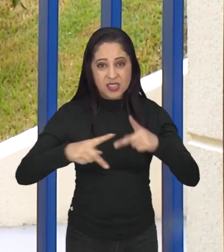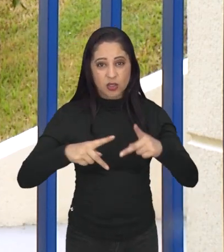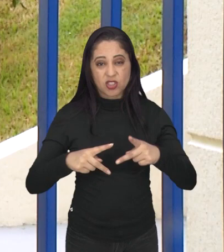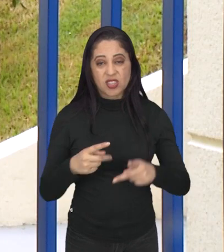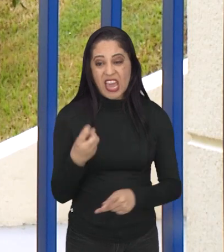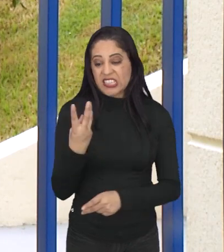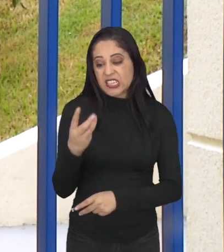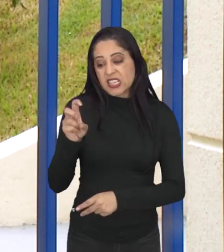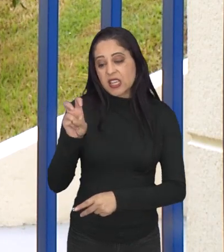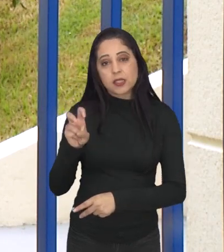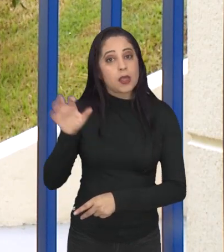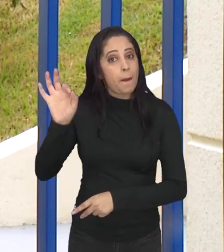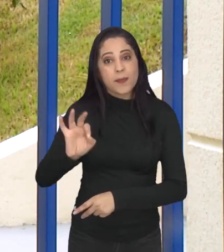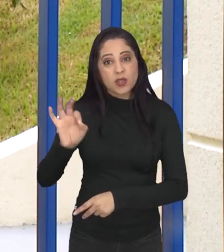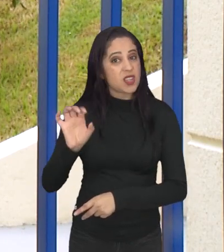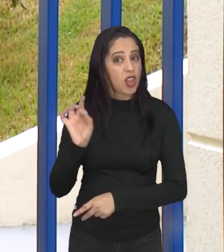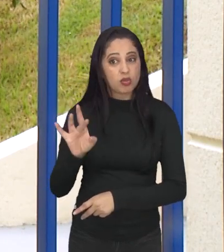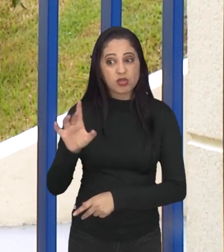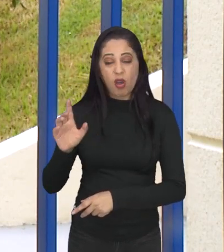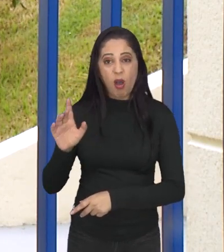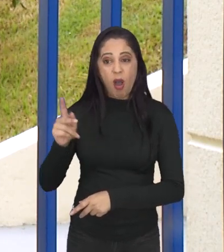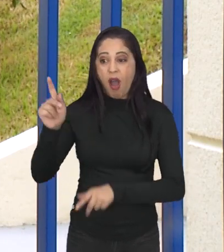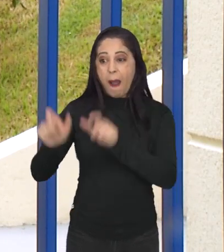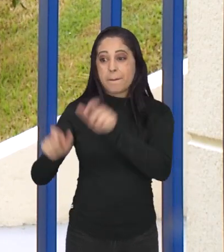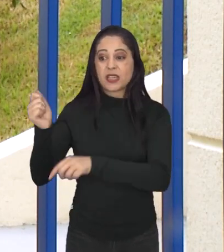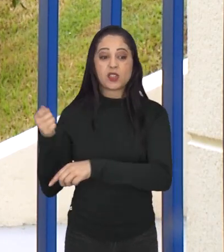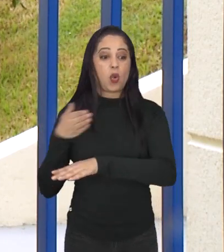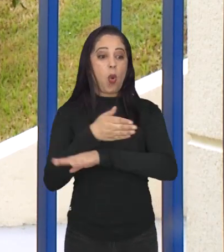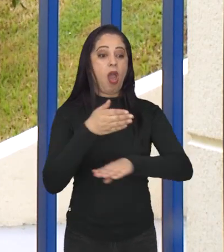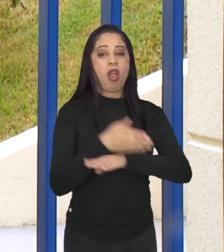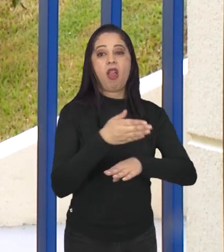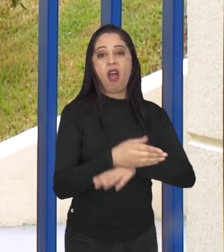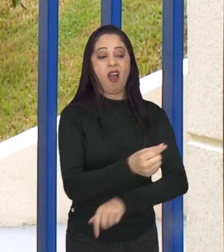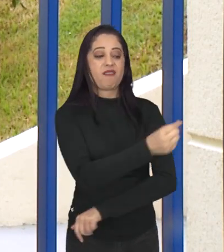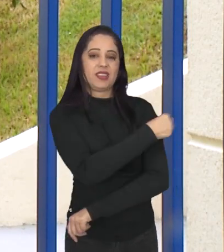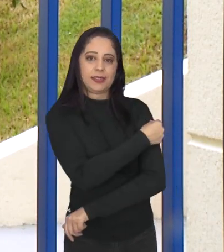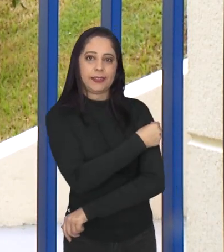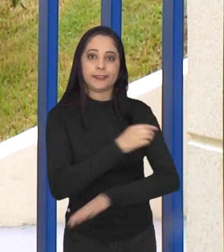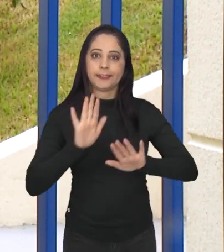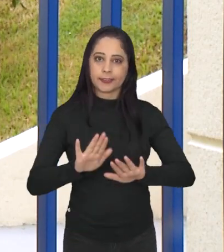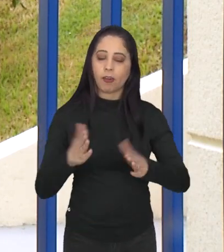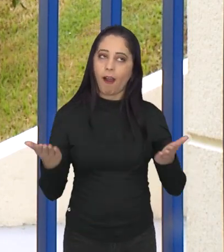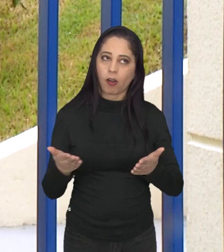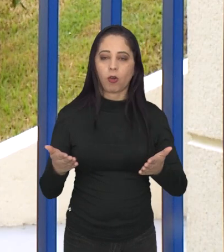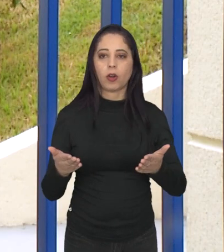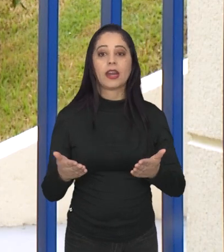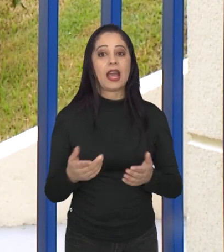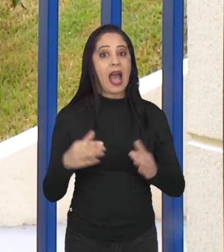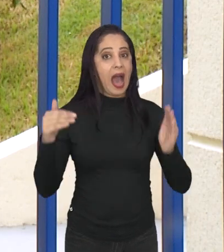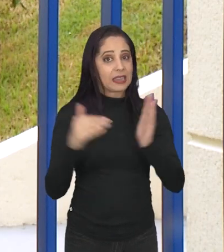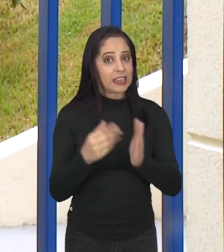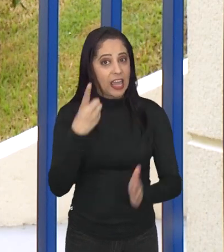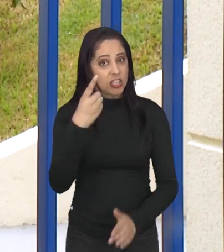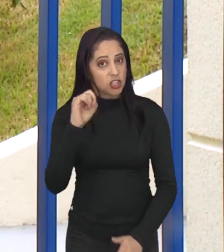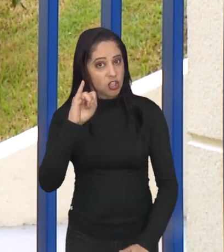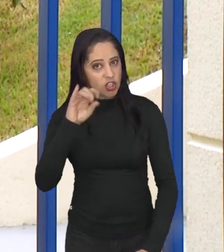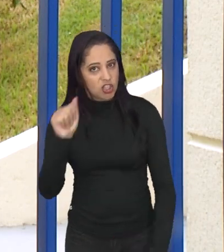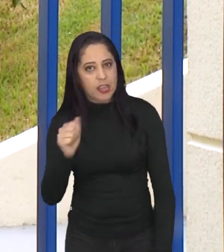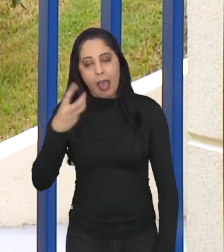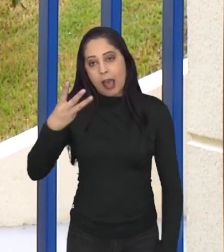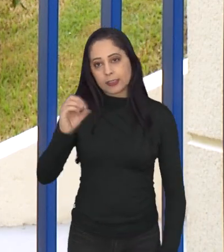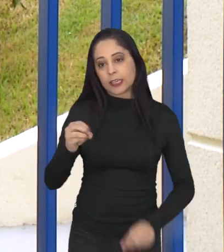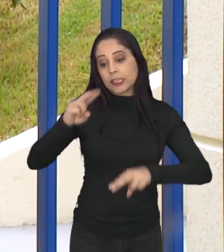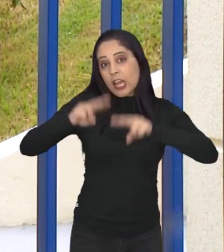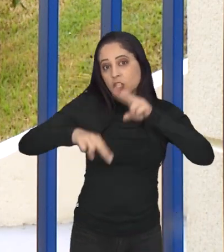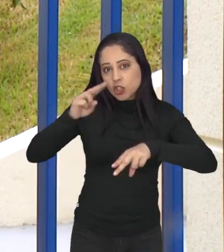apenas 35% do público-alvo então a solução foi prorrogar a campanha de vacinação até dia 30 de